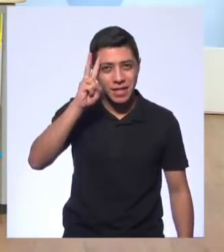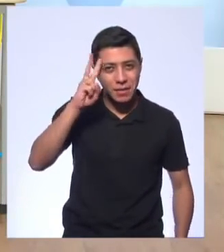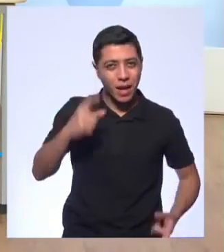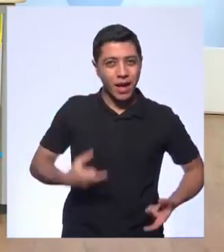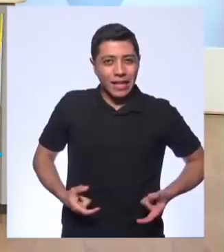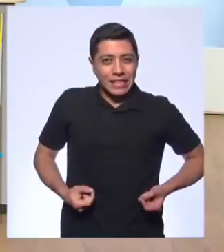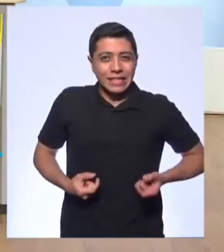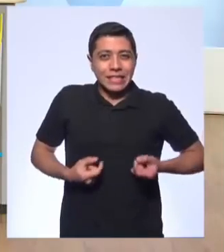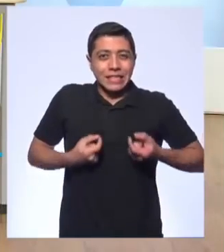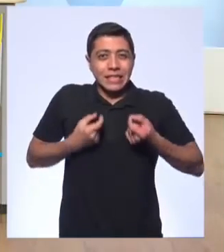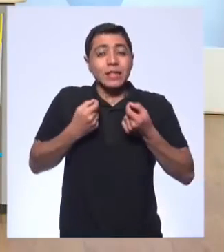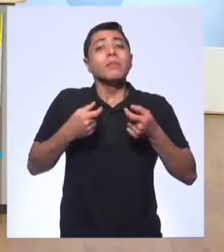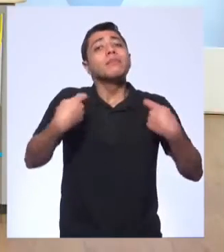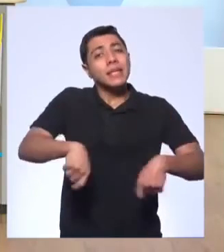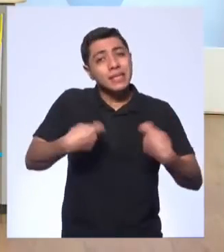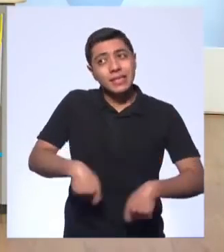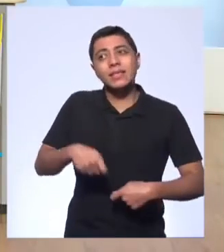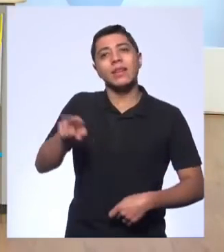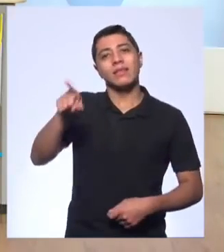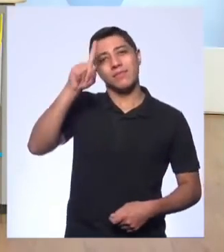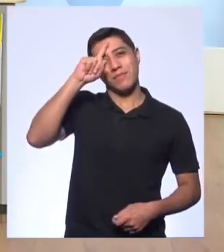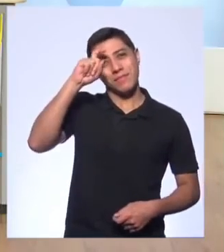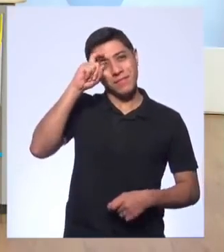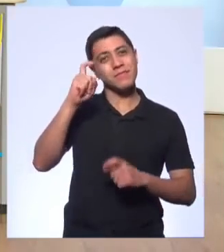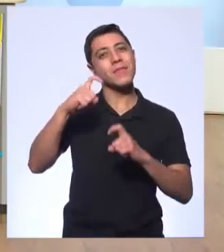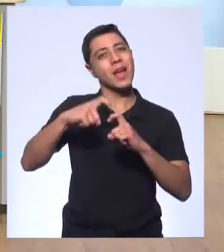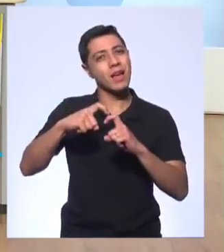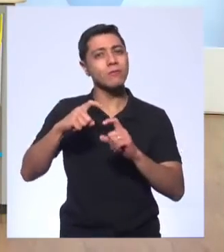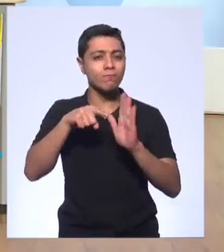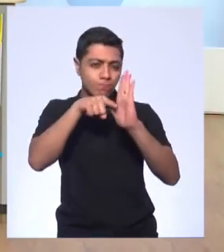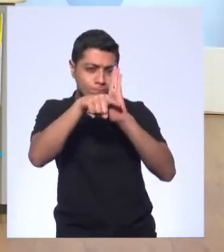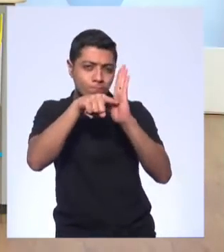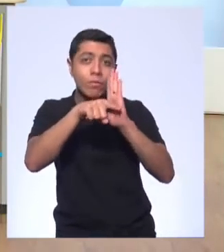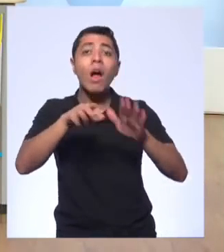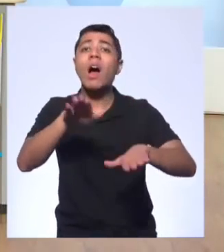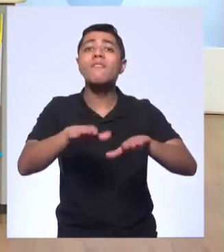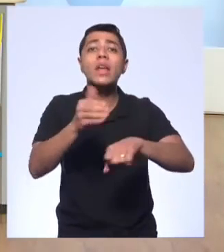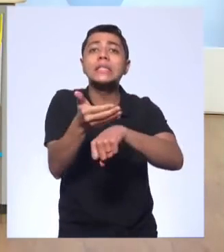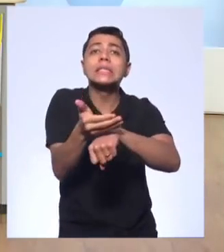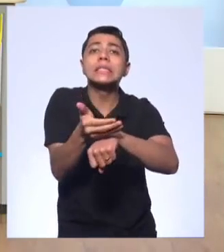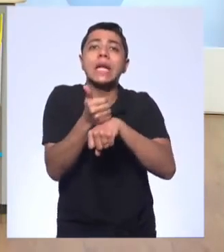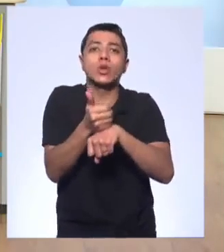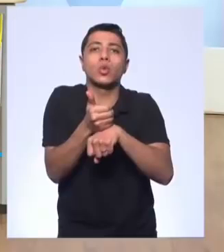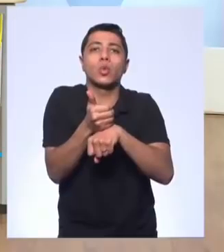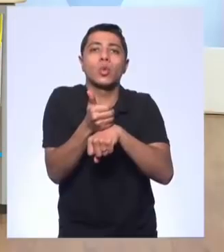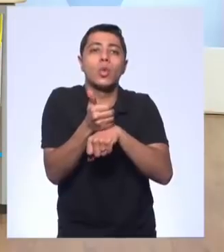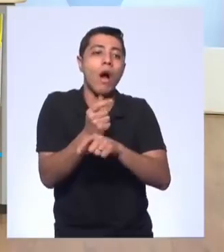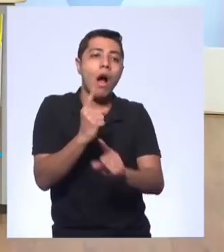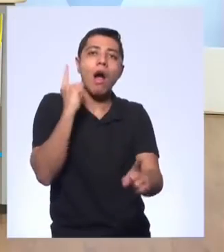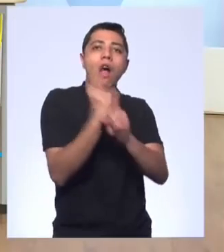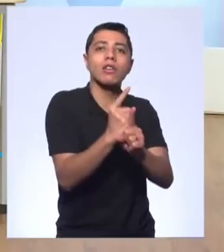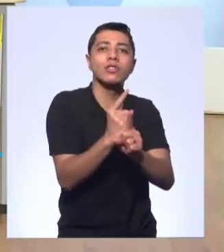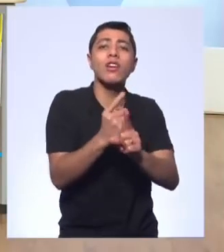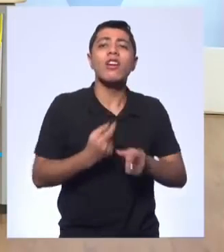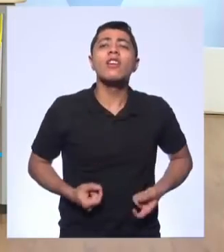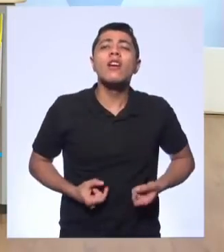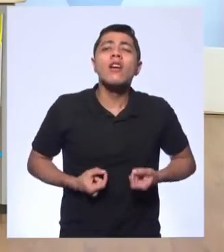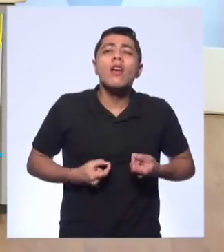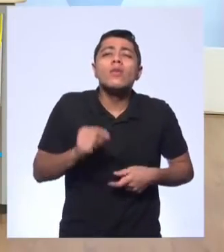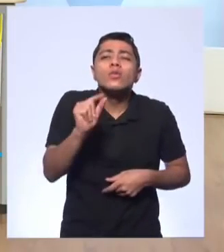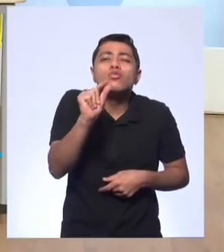repente, diagnosticar isso numa fase inicial, e aí não ter, ter assim, maiores chances